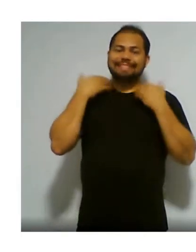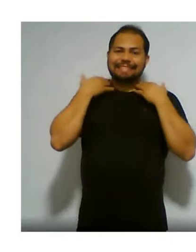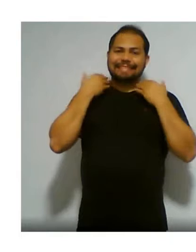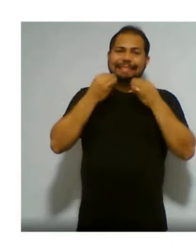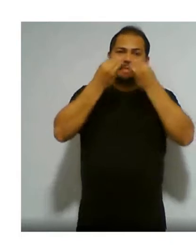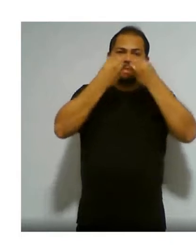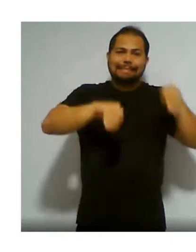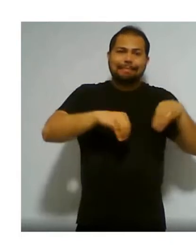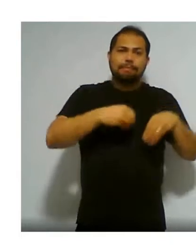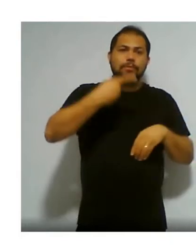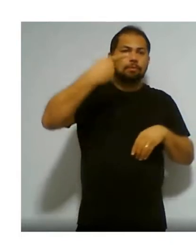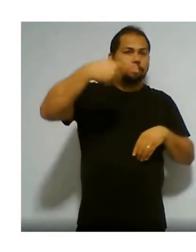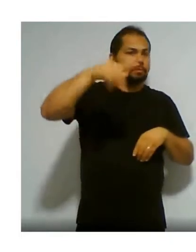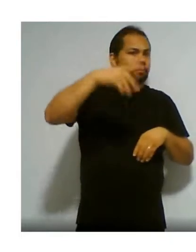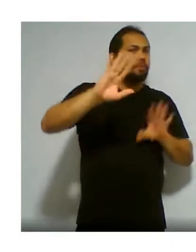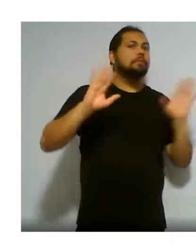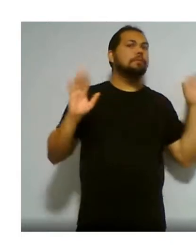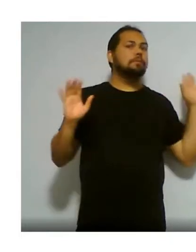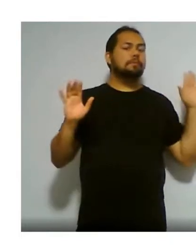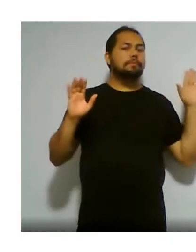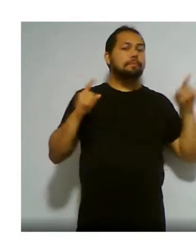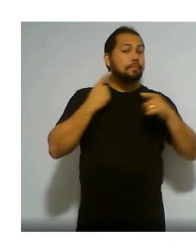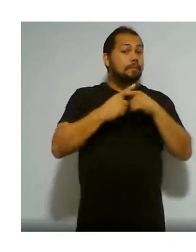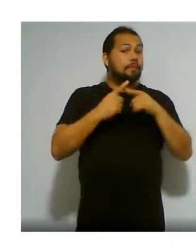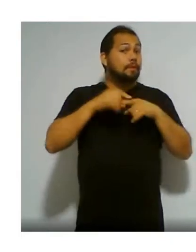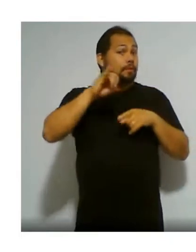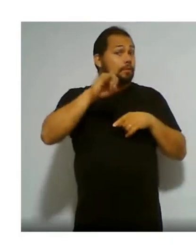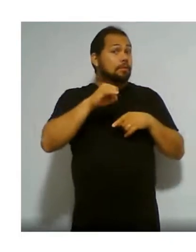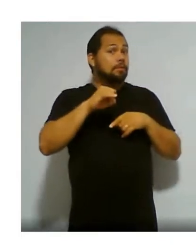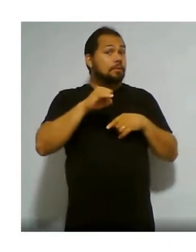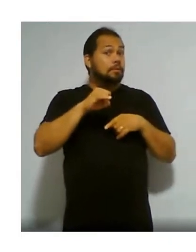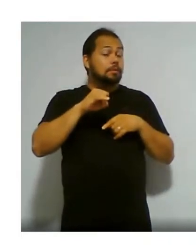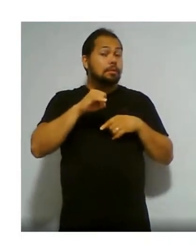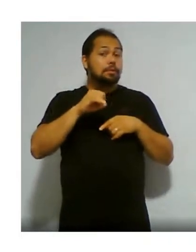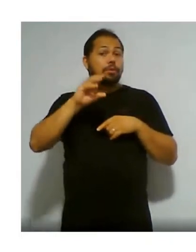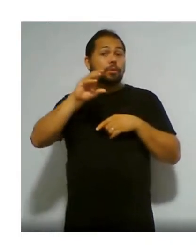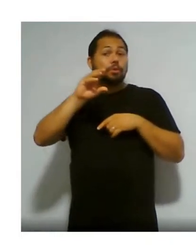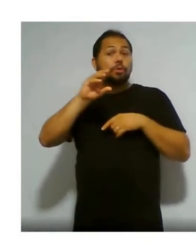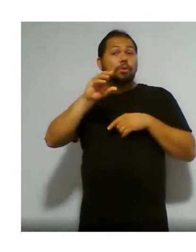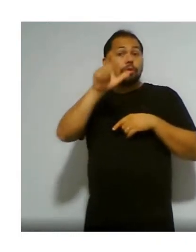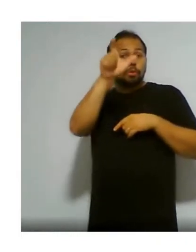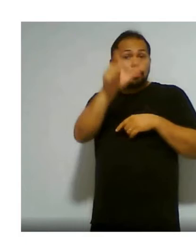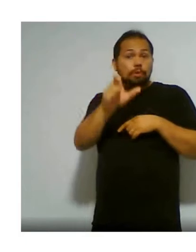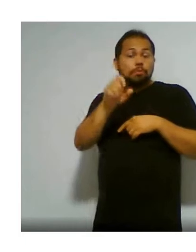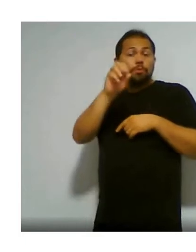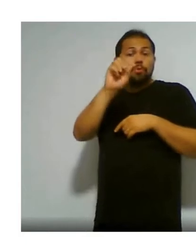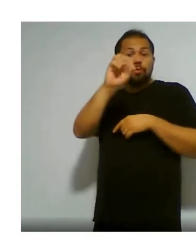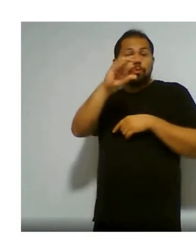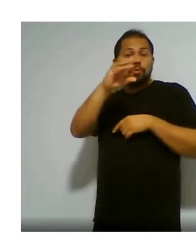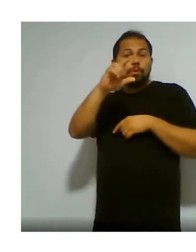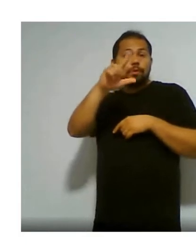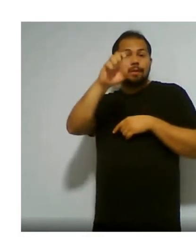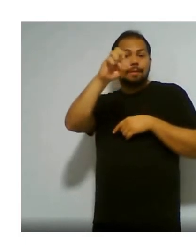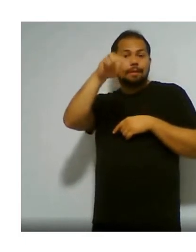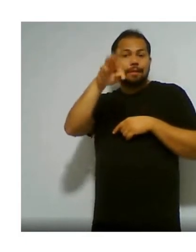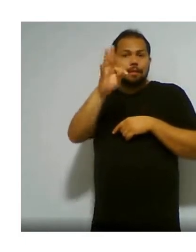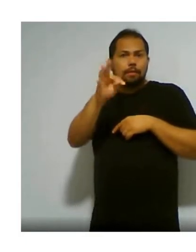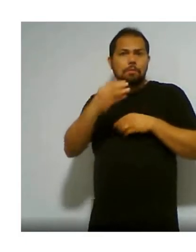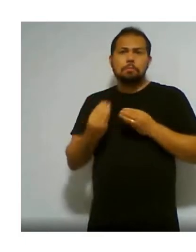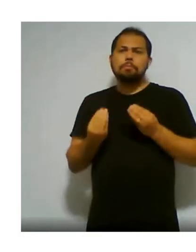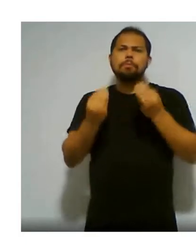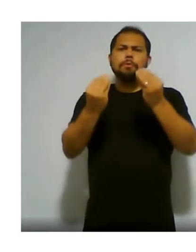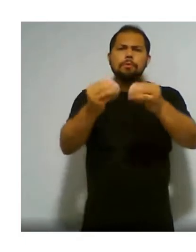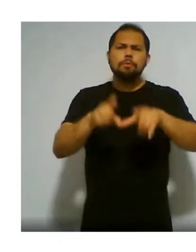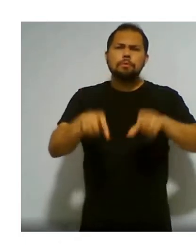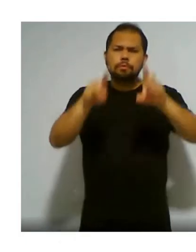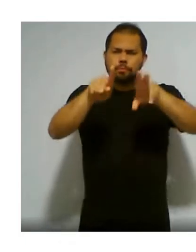prejuízo é seu. Se um cliente deu um computador para você dar a manutenção e você queima a memória do cliente, o prejuízo é